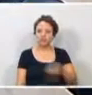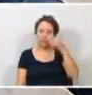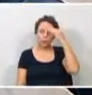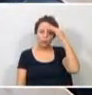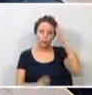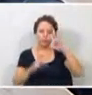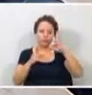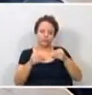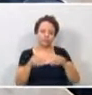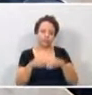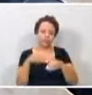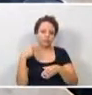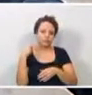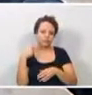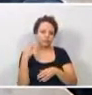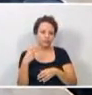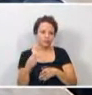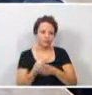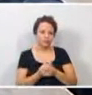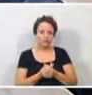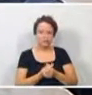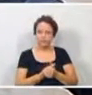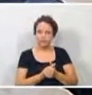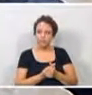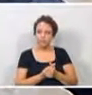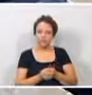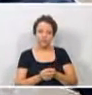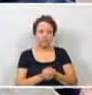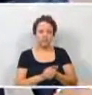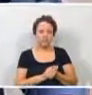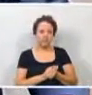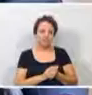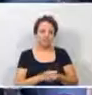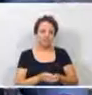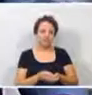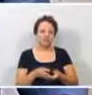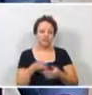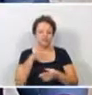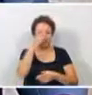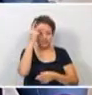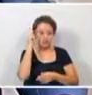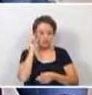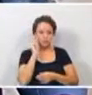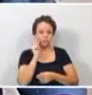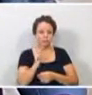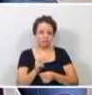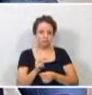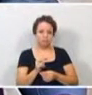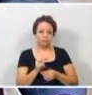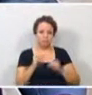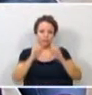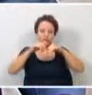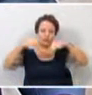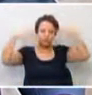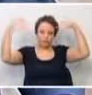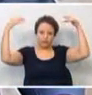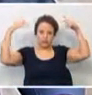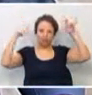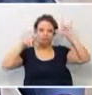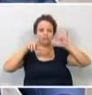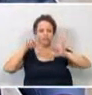os colegas aqui que estão em plenário, nos ouvindo, as pessoas que estão nas galerias,